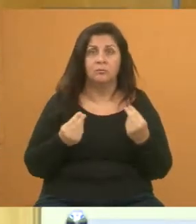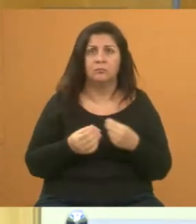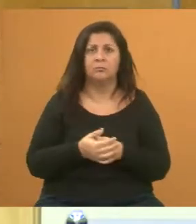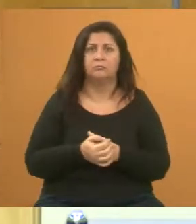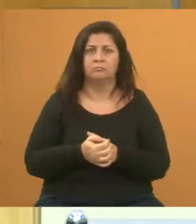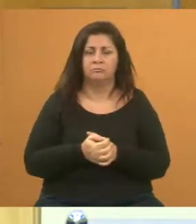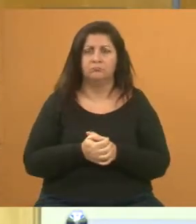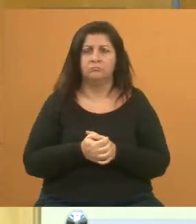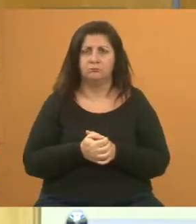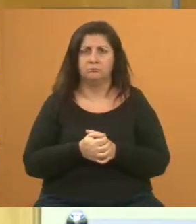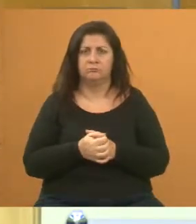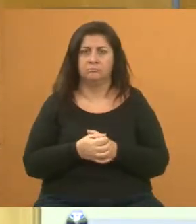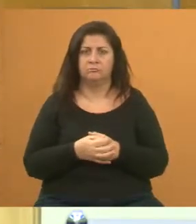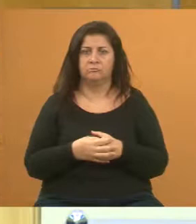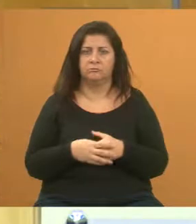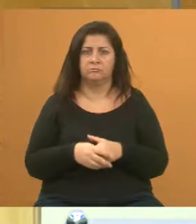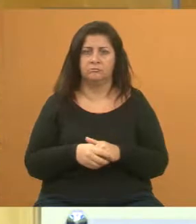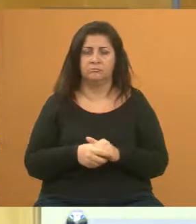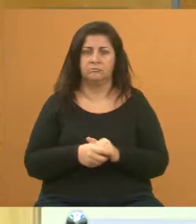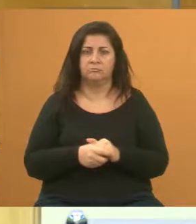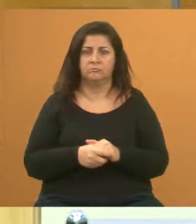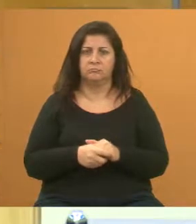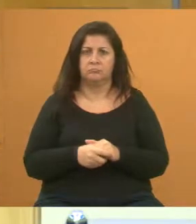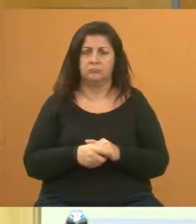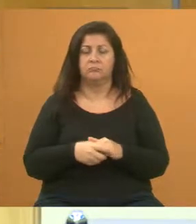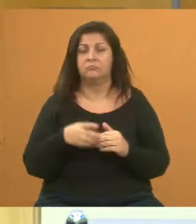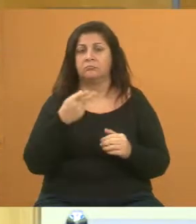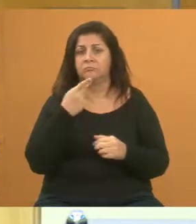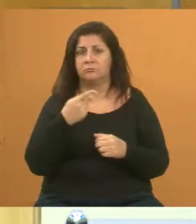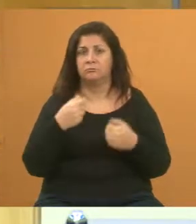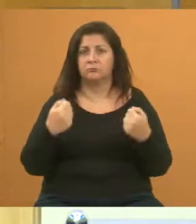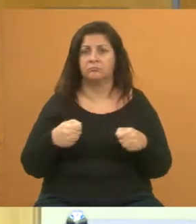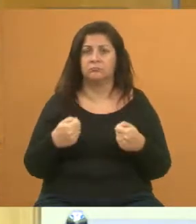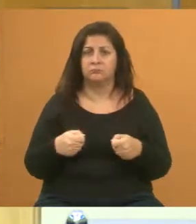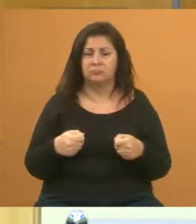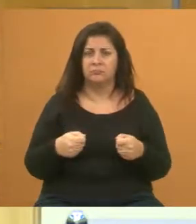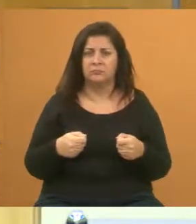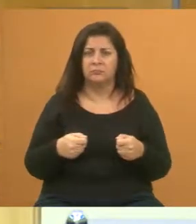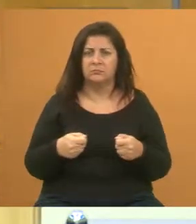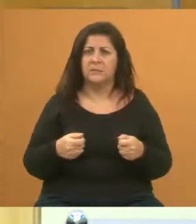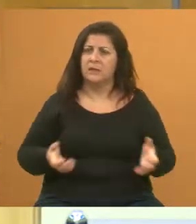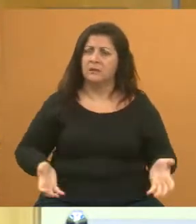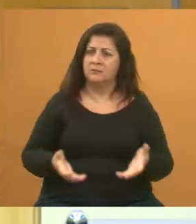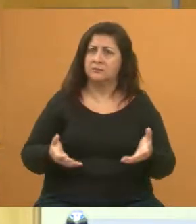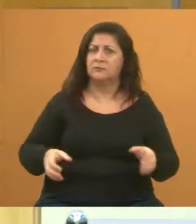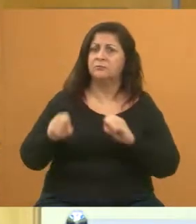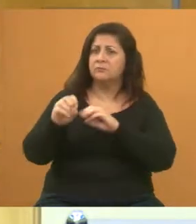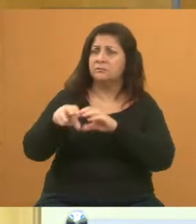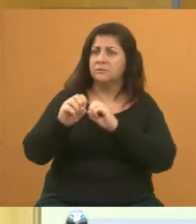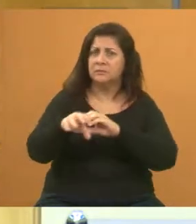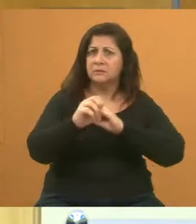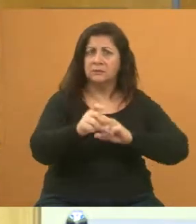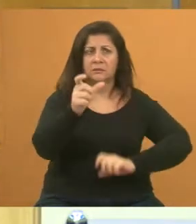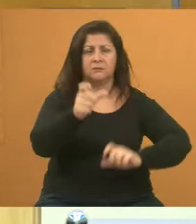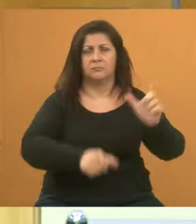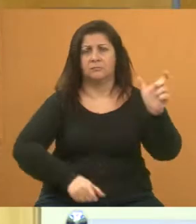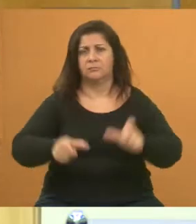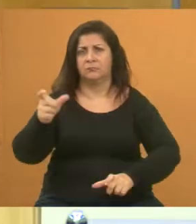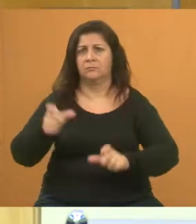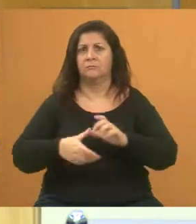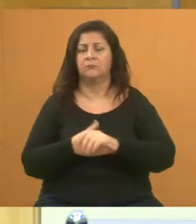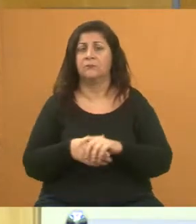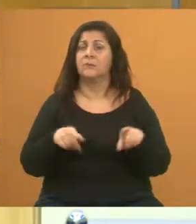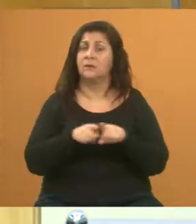na cidade. E eu fico falando que nós temos que fazer uma frente de conscientização com o cidadão e também com